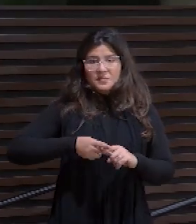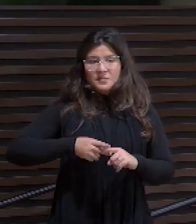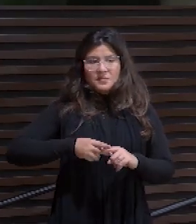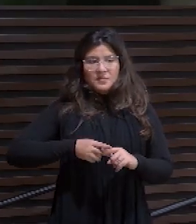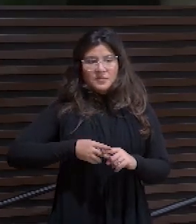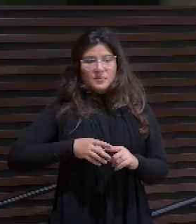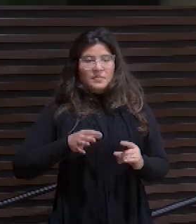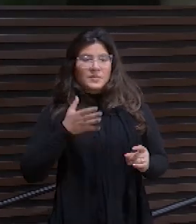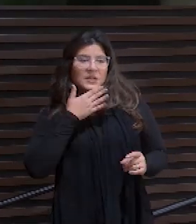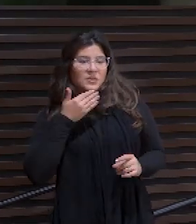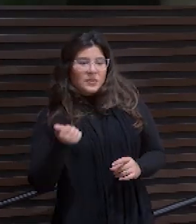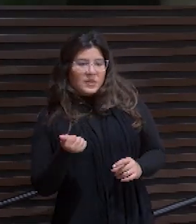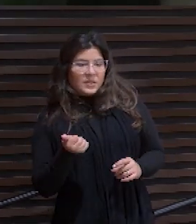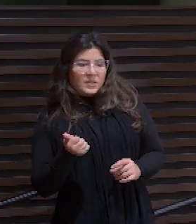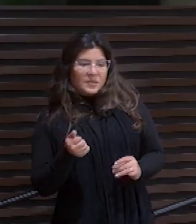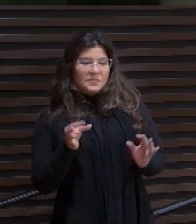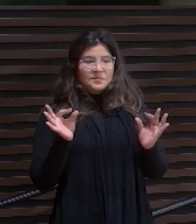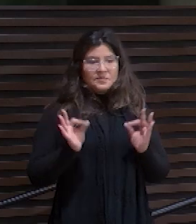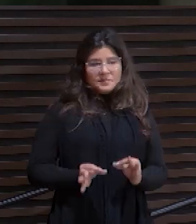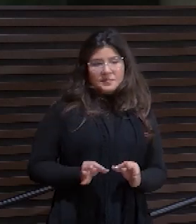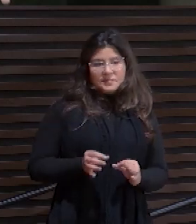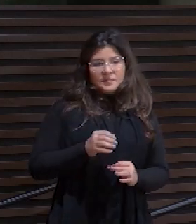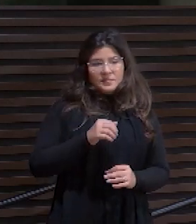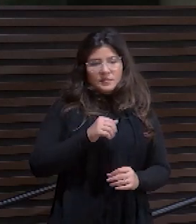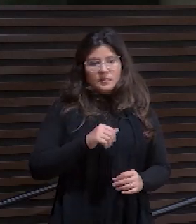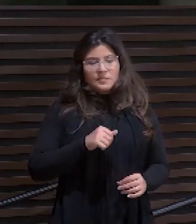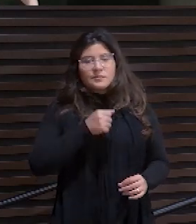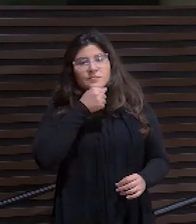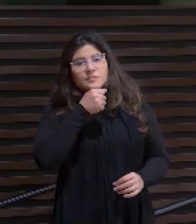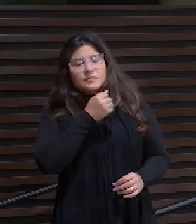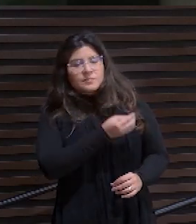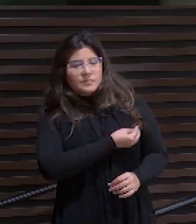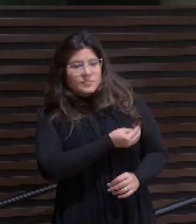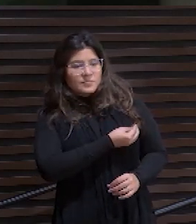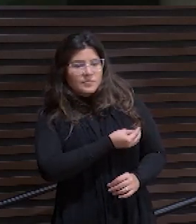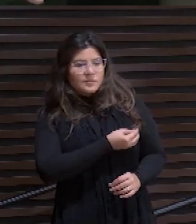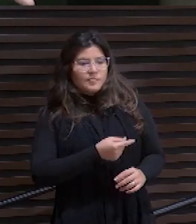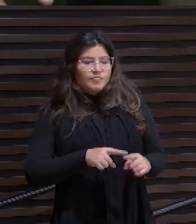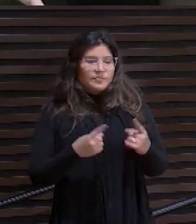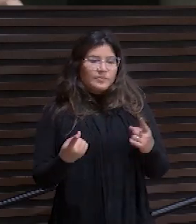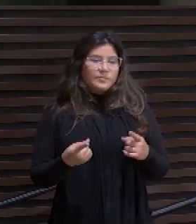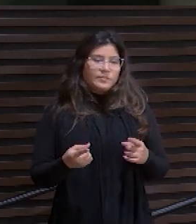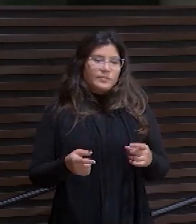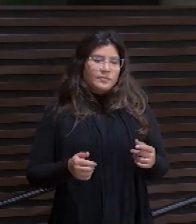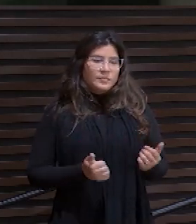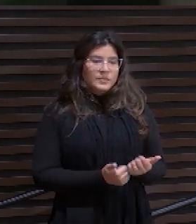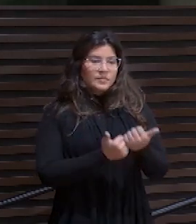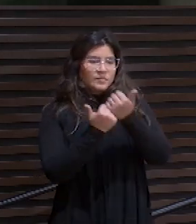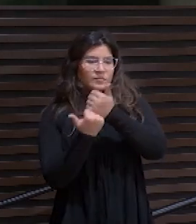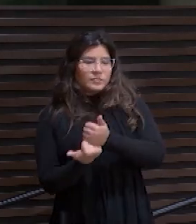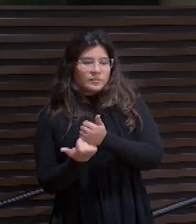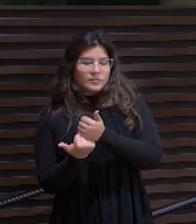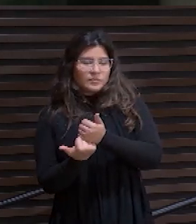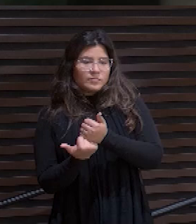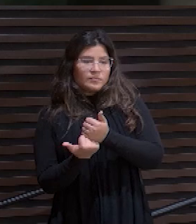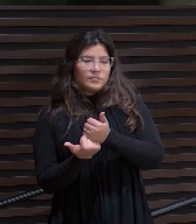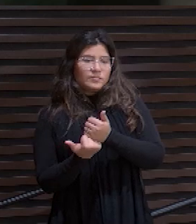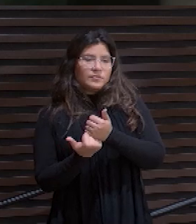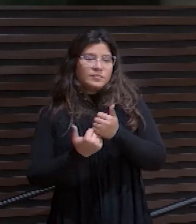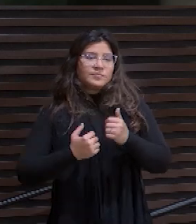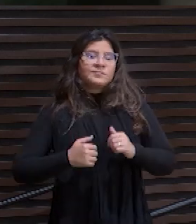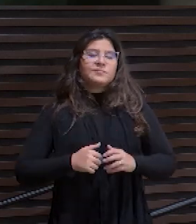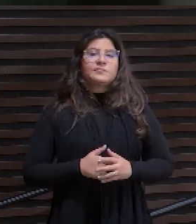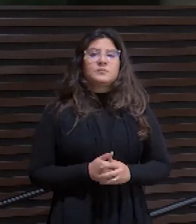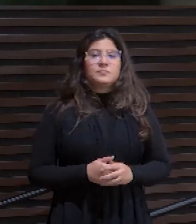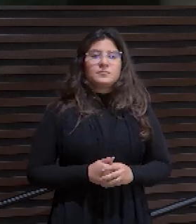velho homem. Ele veio substituir as antigas vestes da vida de Adão, por onde entrou o pecado, pelas vestes da salvação, que é a